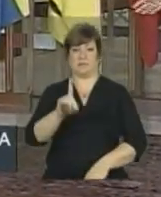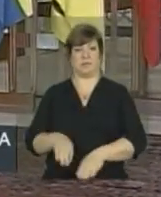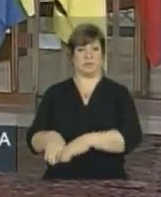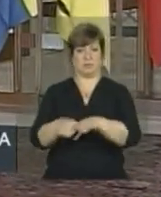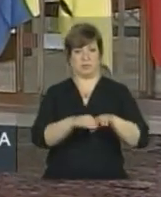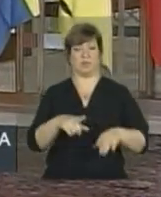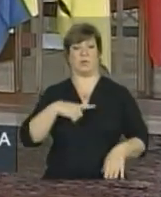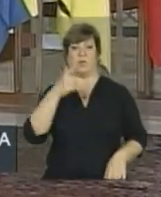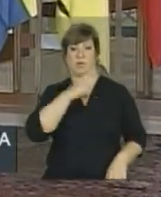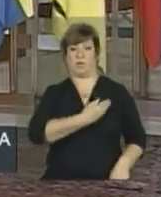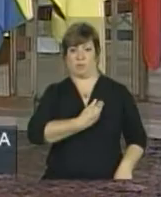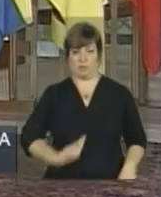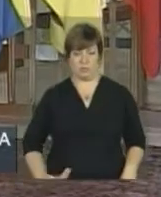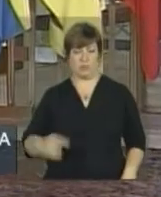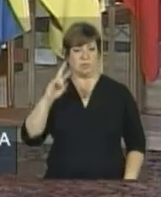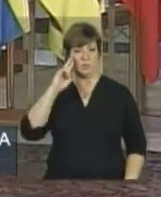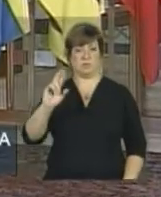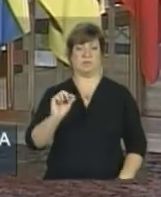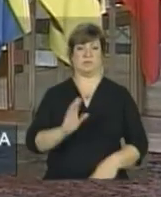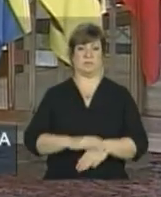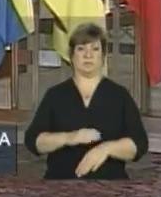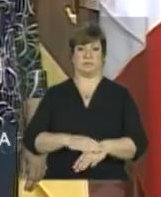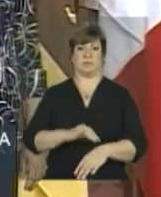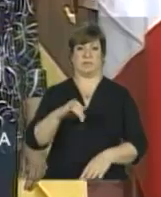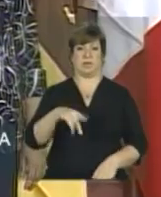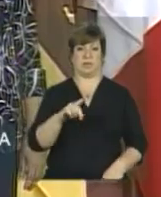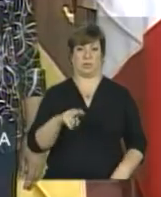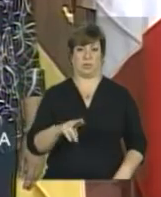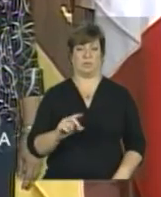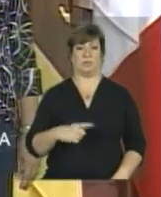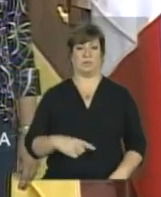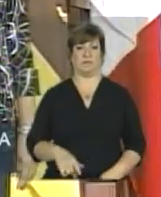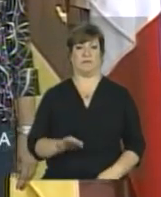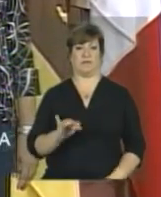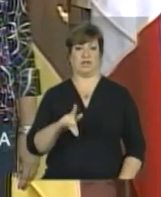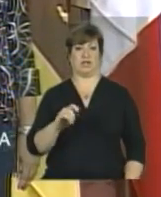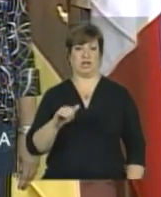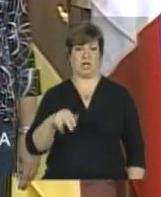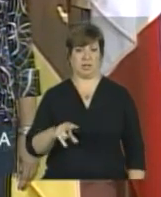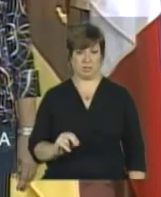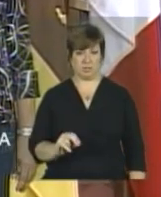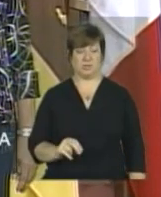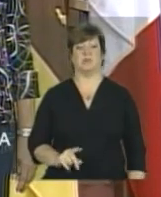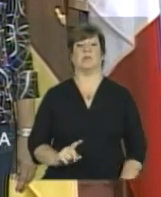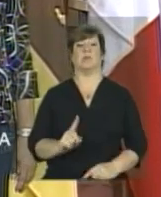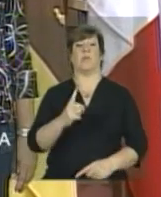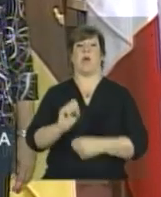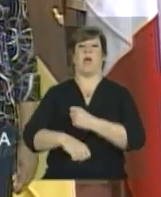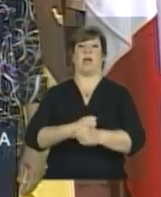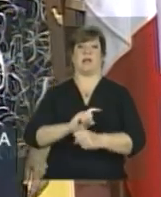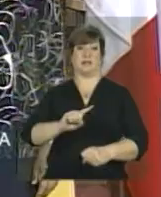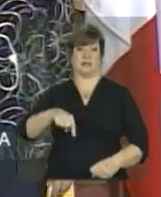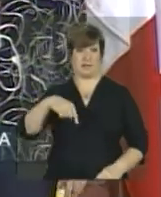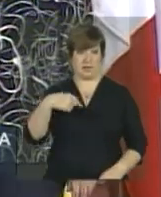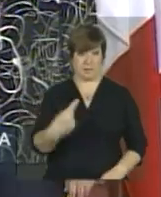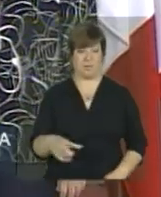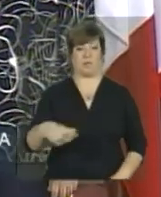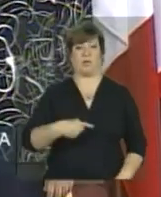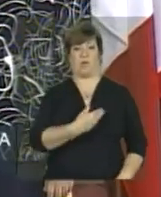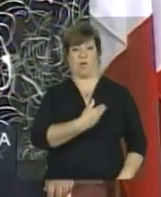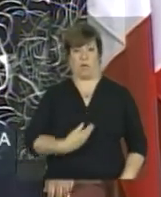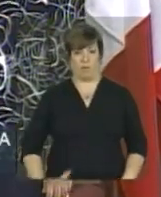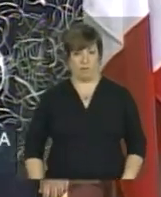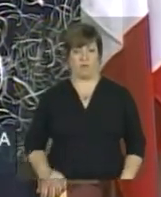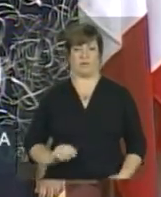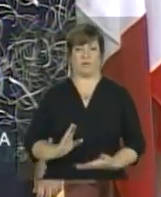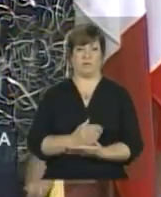governo liderado por um indo fijiano. Um ano mais tarde, o governo foi deposto por um golpe de